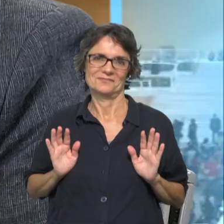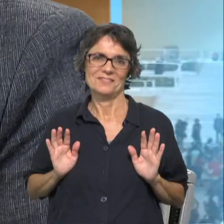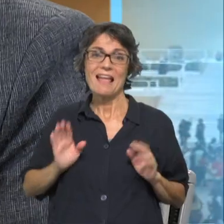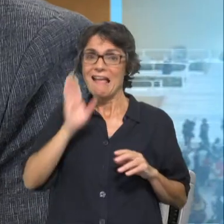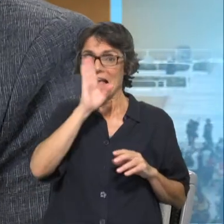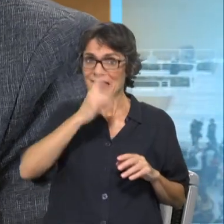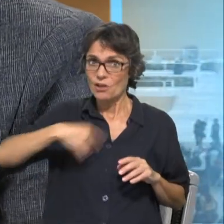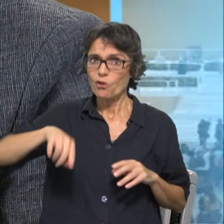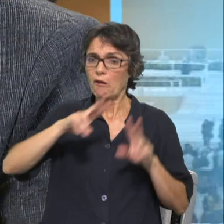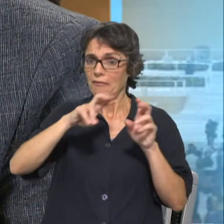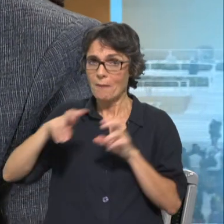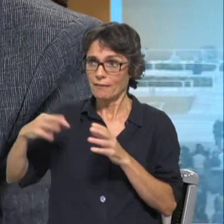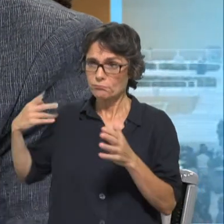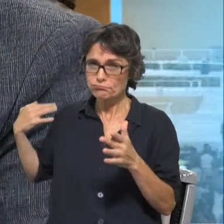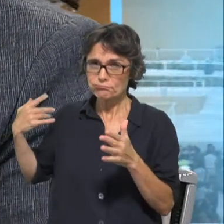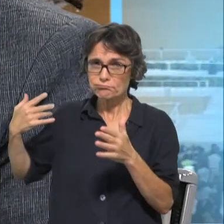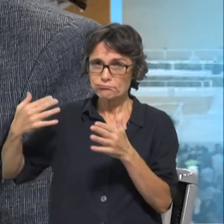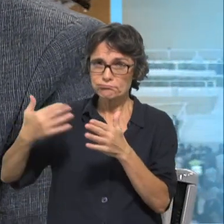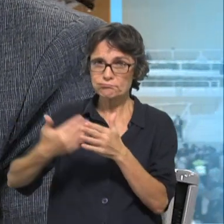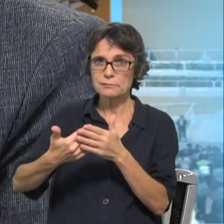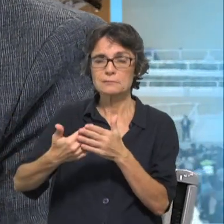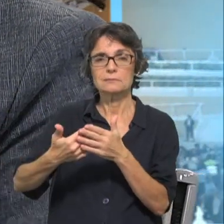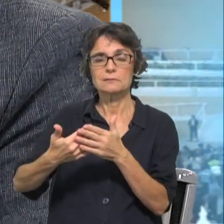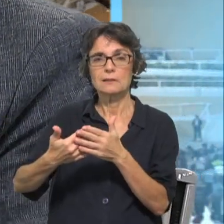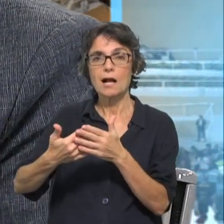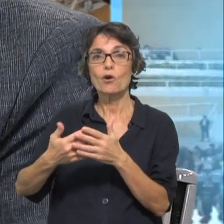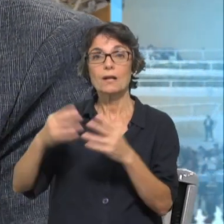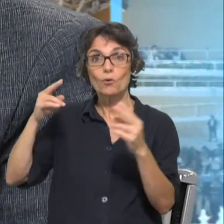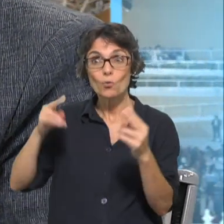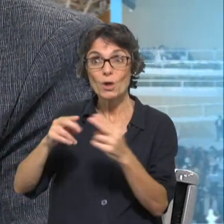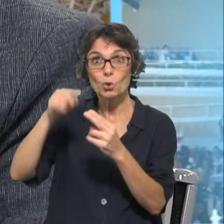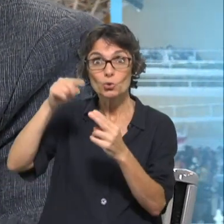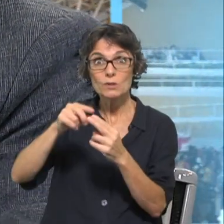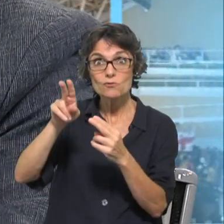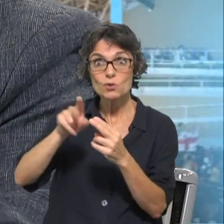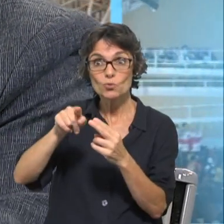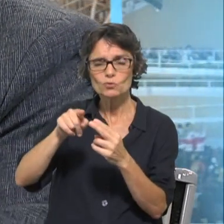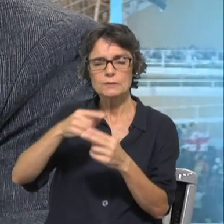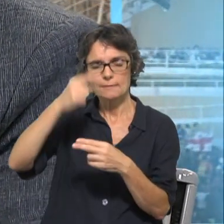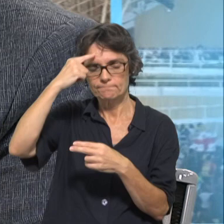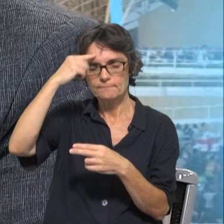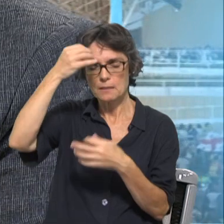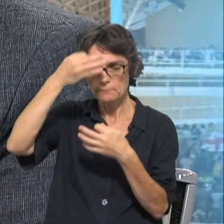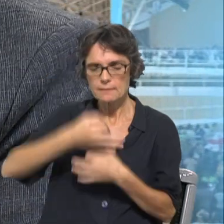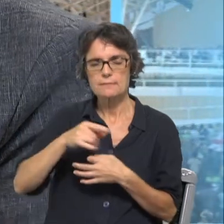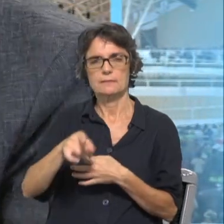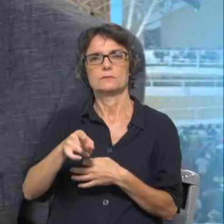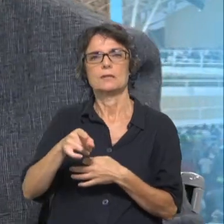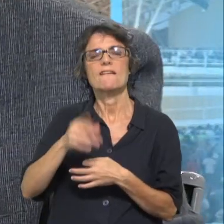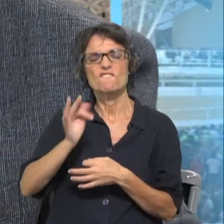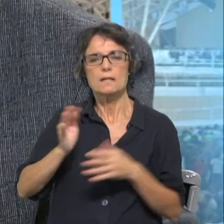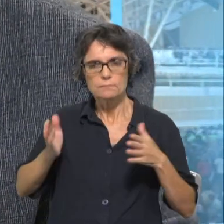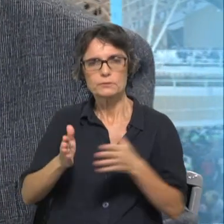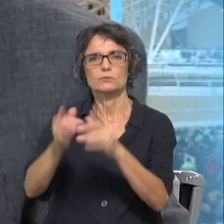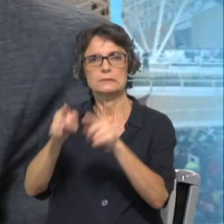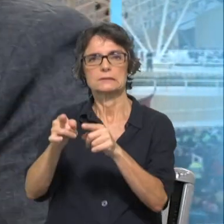determinados temas, se chegar ao fim desta fundação com uma certeza que é possível, que é preciso avançar nesse sentido, é o direito canónico que